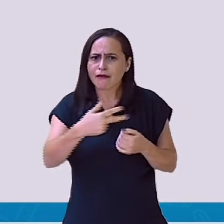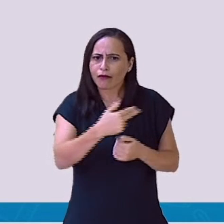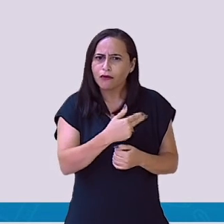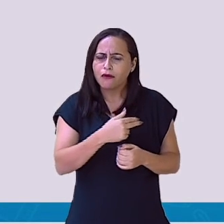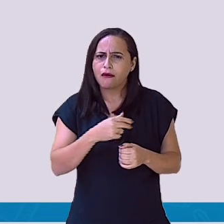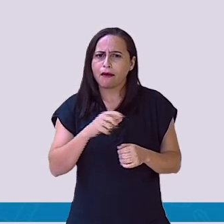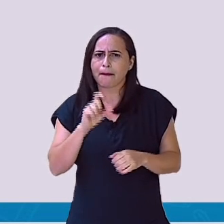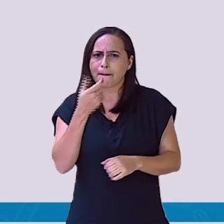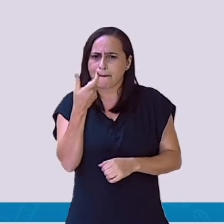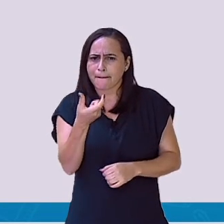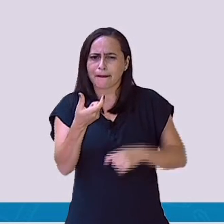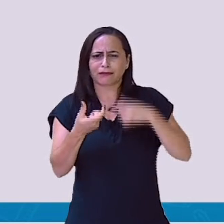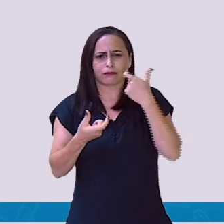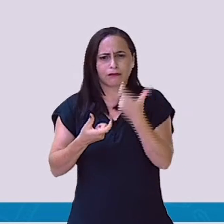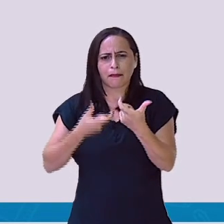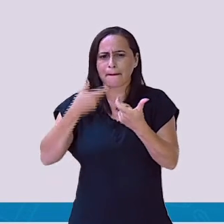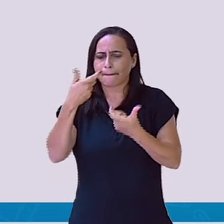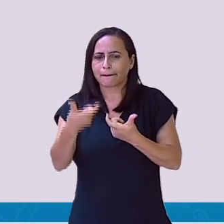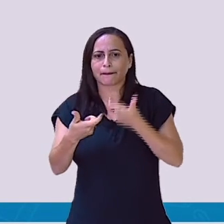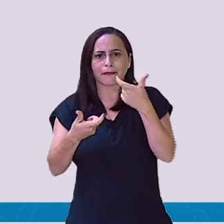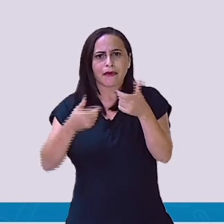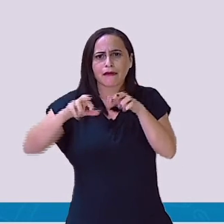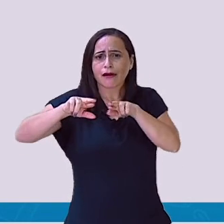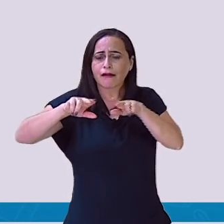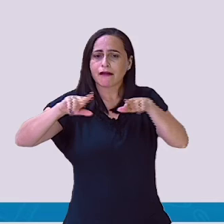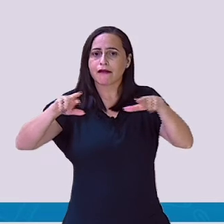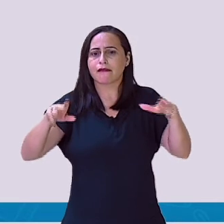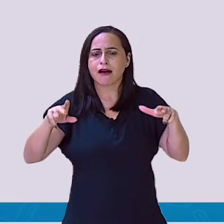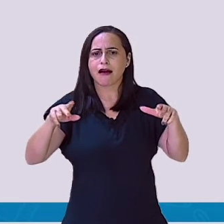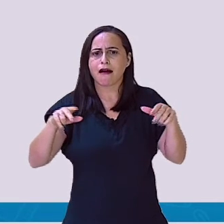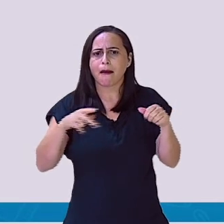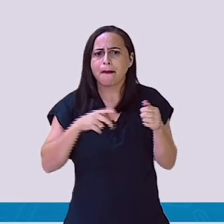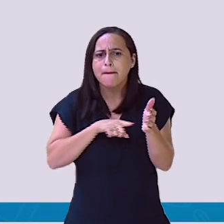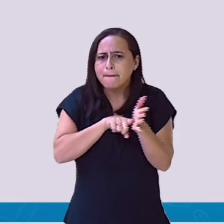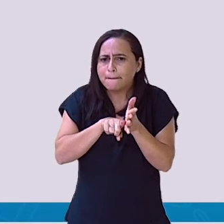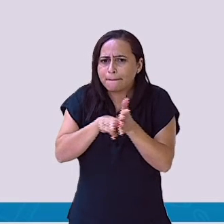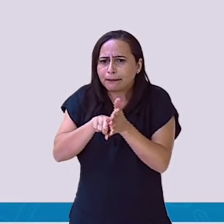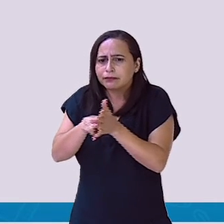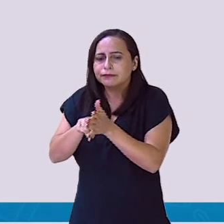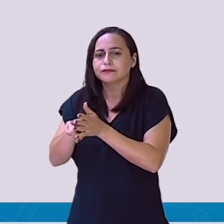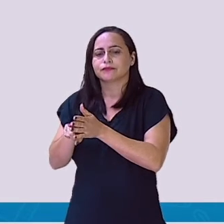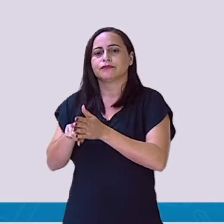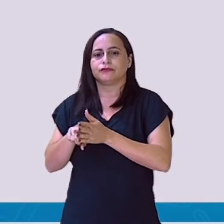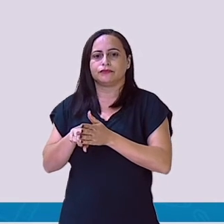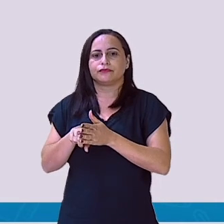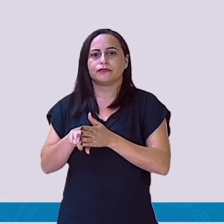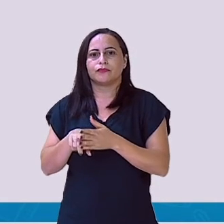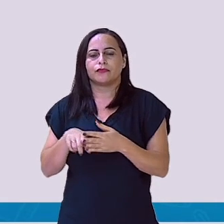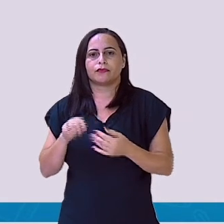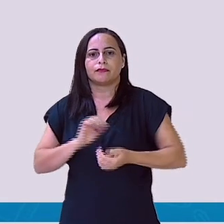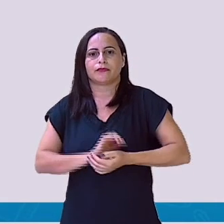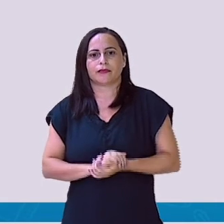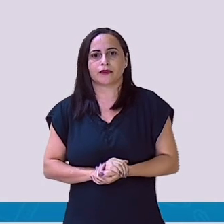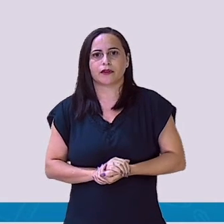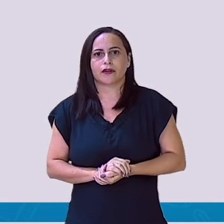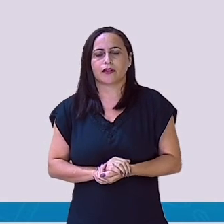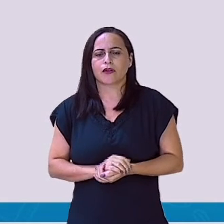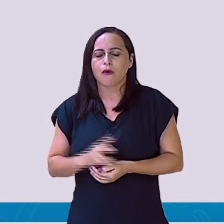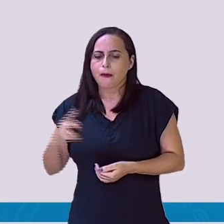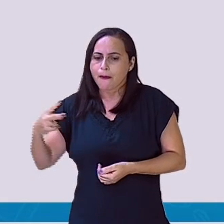Diversas palavras. Busque o máximo de palavras que você tiver disponível ali naquele momento para poder